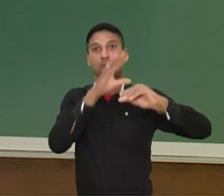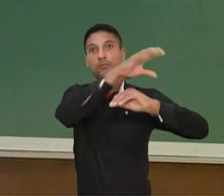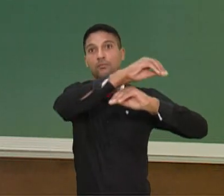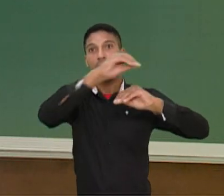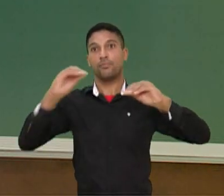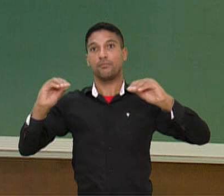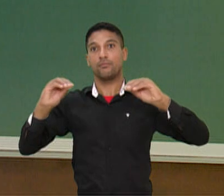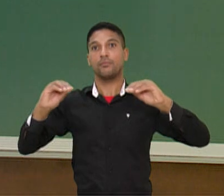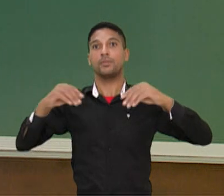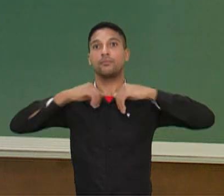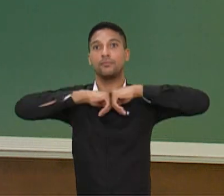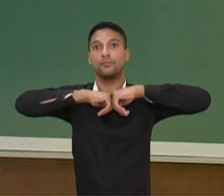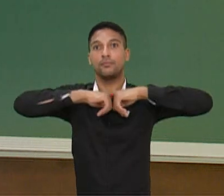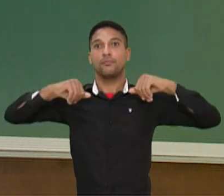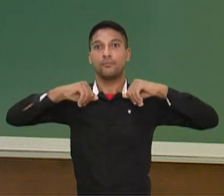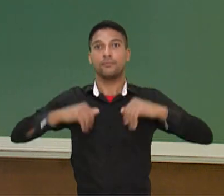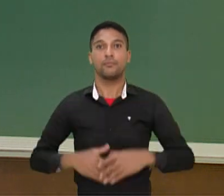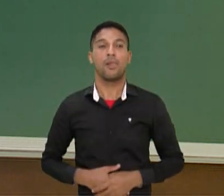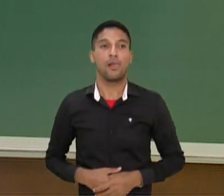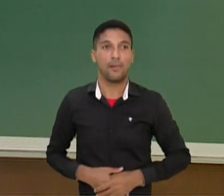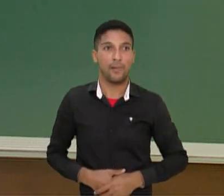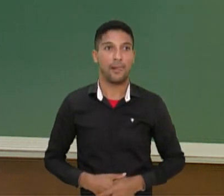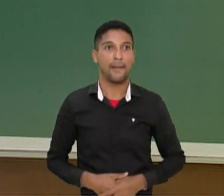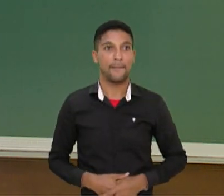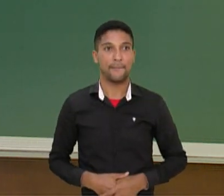outro lado, diminuindo.